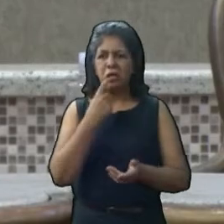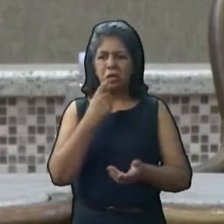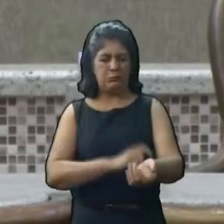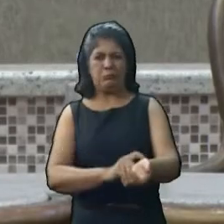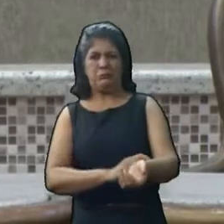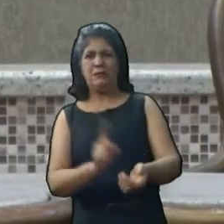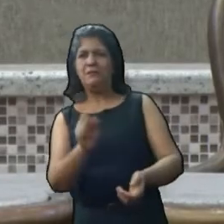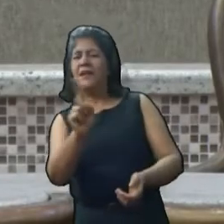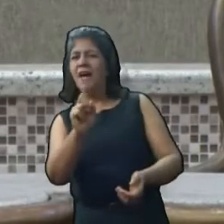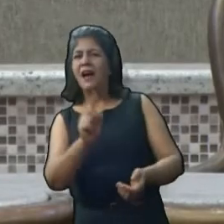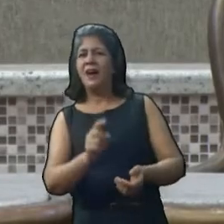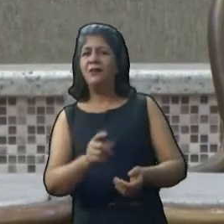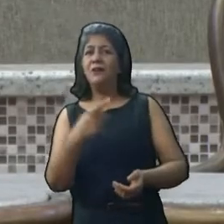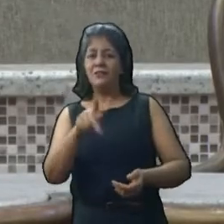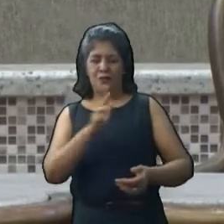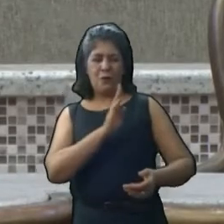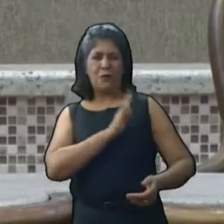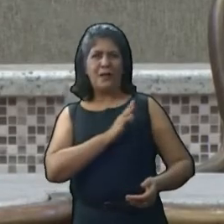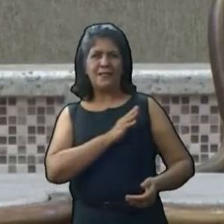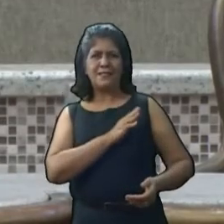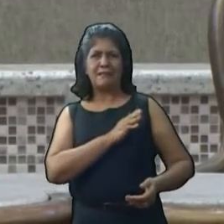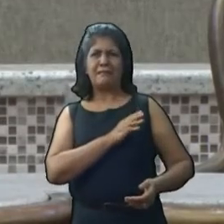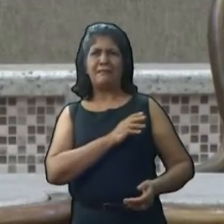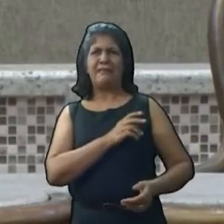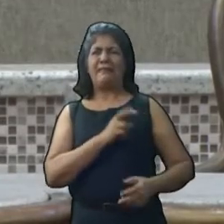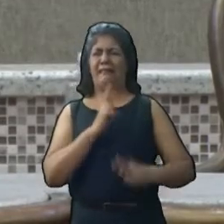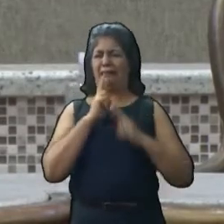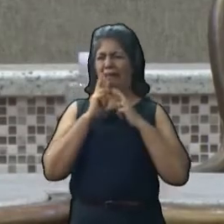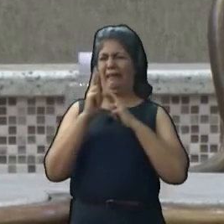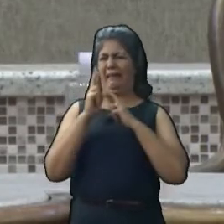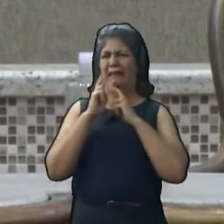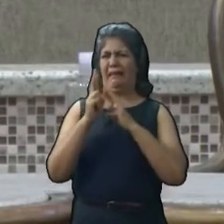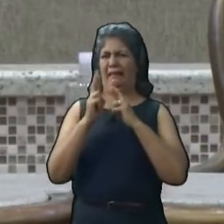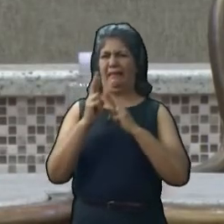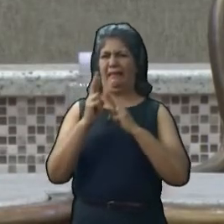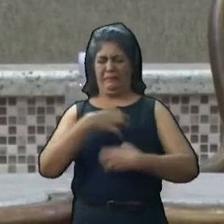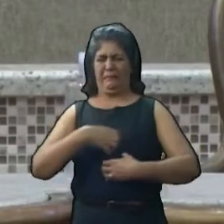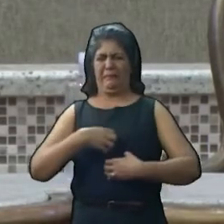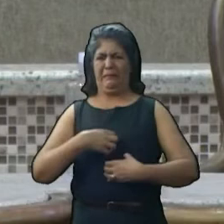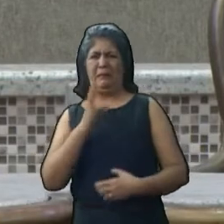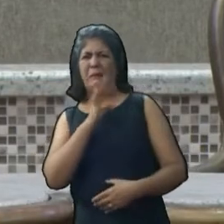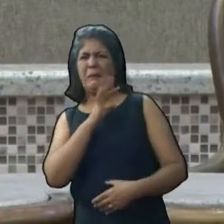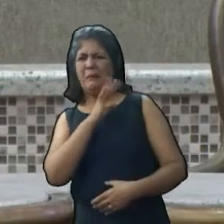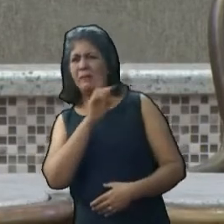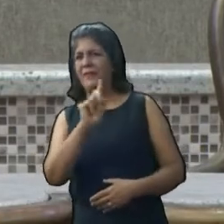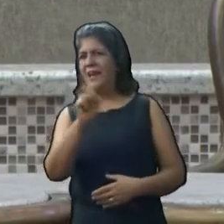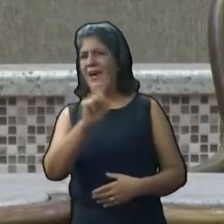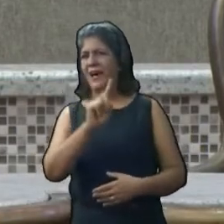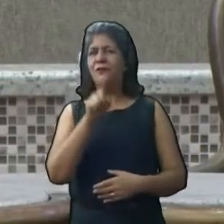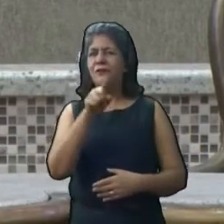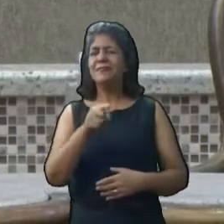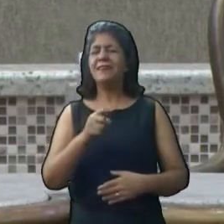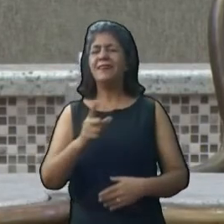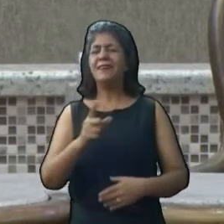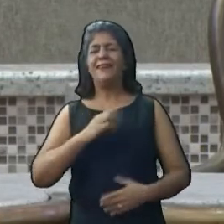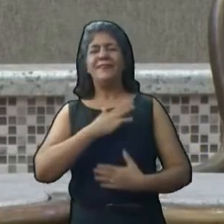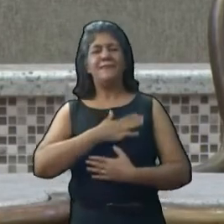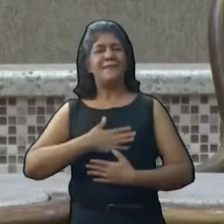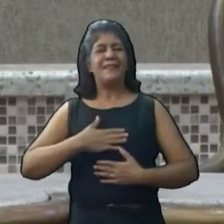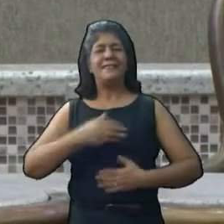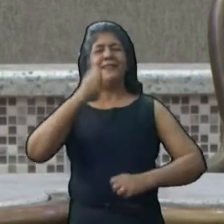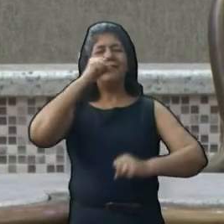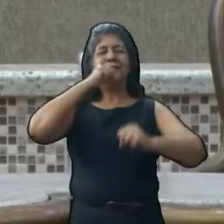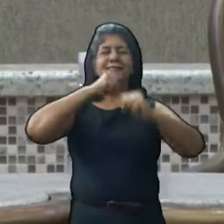o seu coração não é cheio de amargura e ressentimentos não e ele tem prazer de cantar de